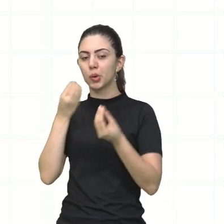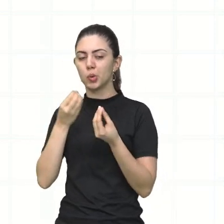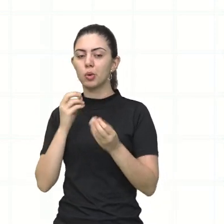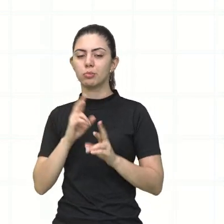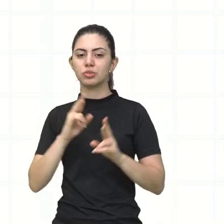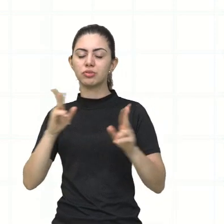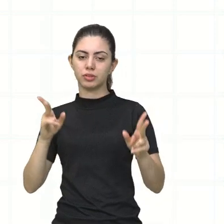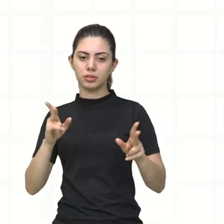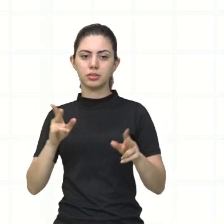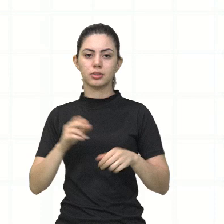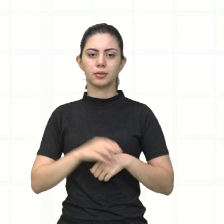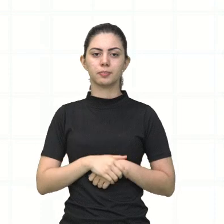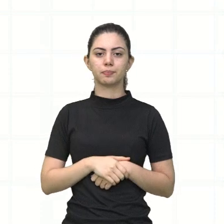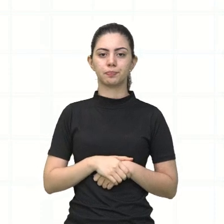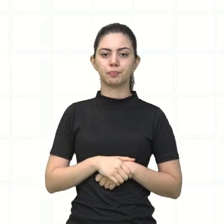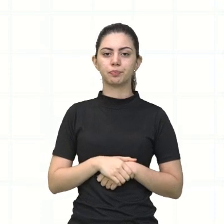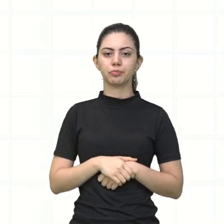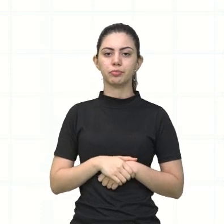chegar à nossa conclusão.